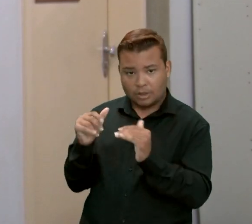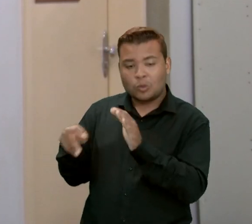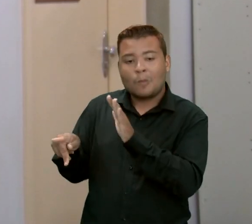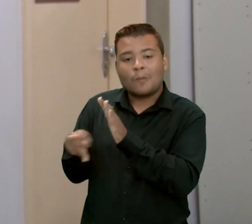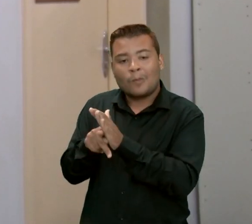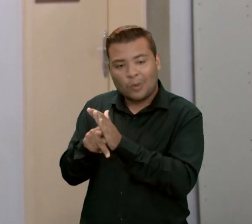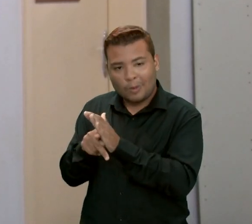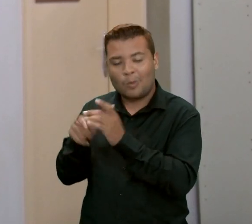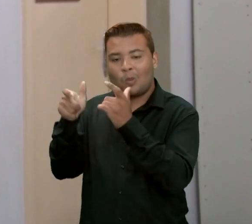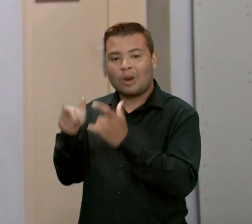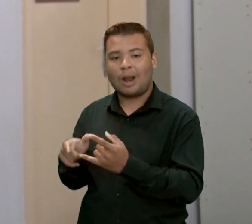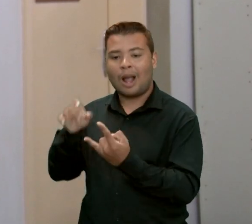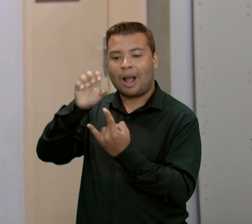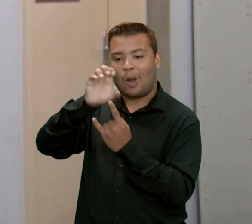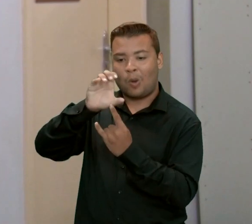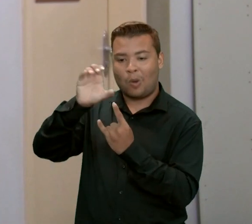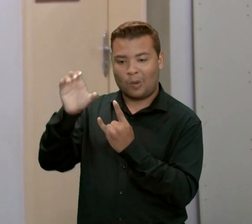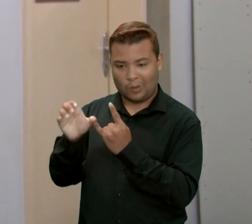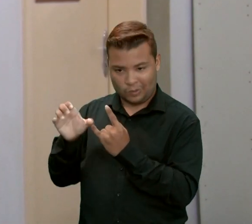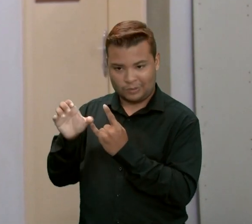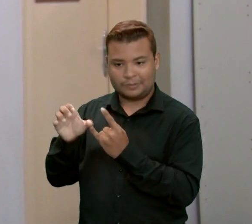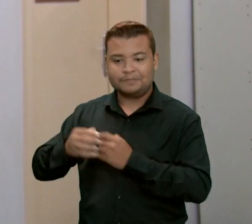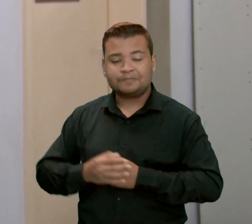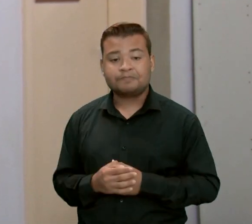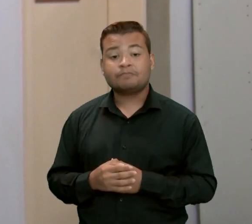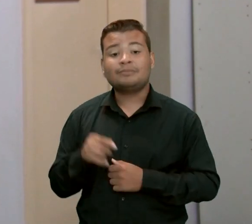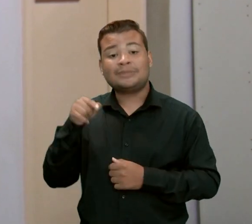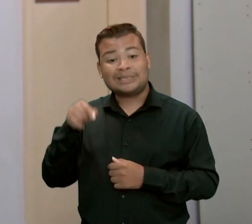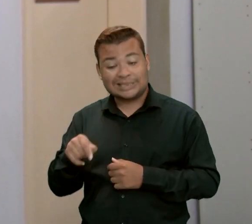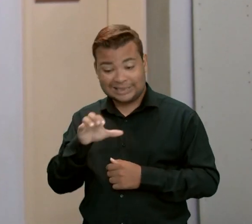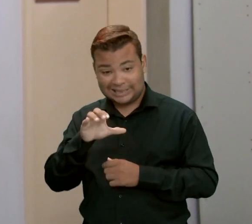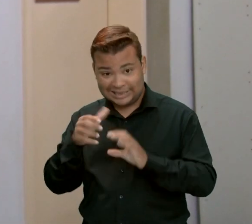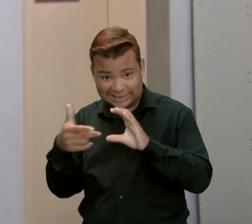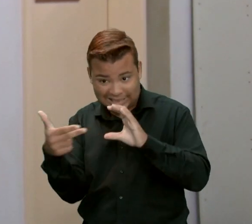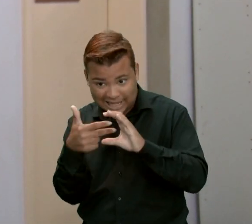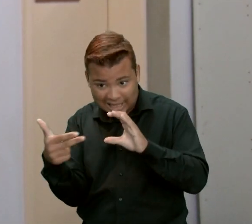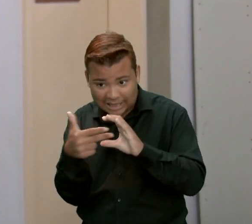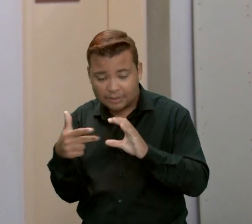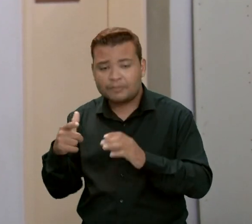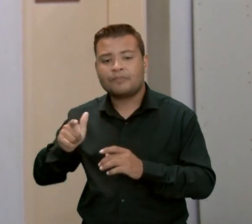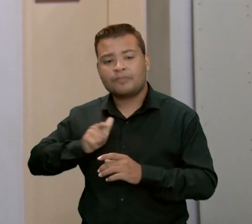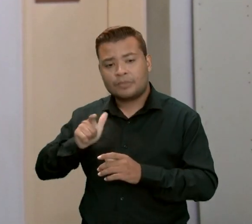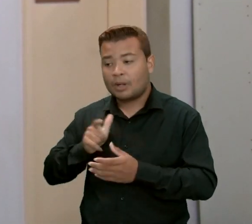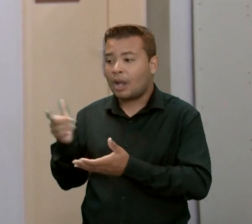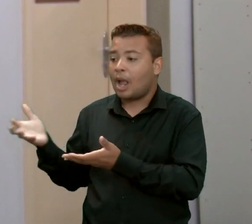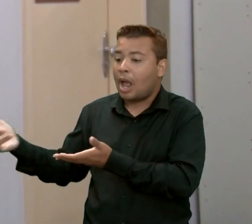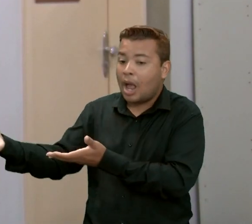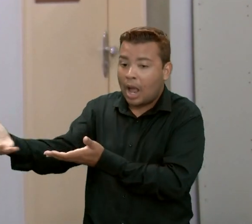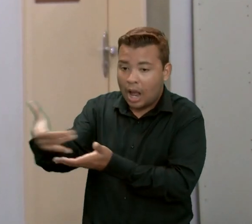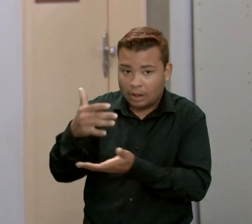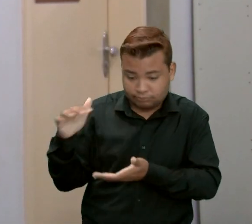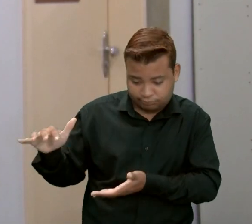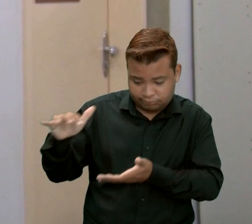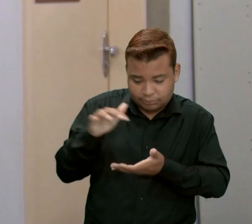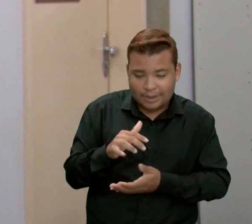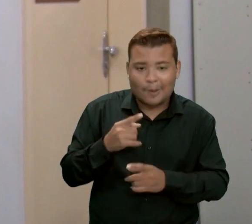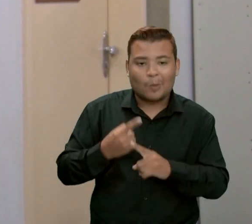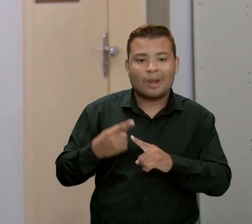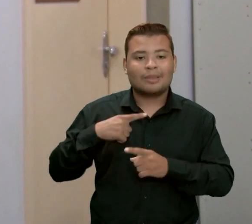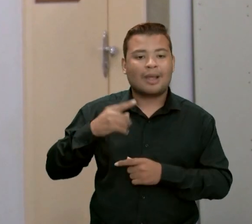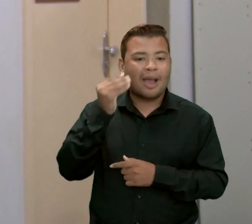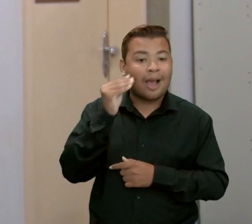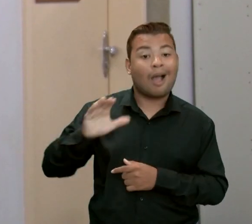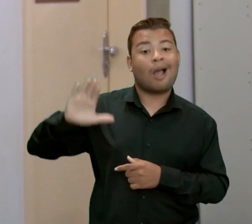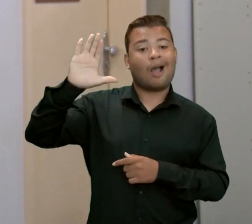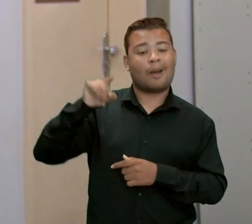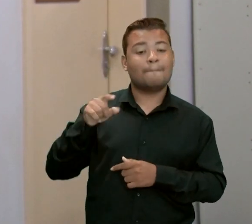Coralina. E aqui, nesse ponto de coleta, que é o Centro de Línguas, é onde também a gente recebe os alimentos para concorrer a essa bolsa de